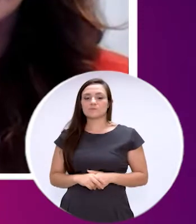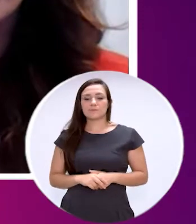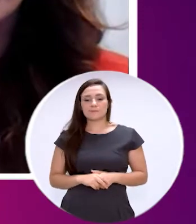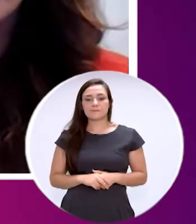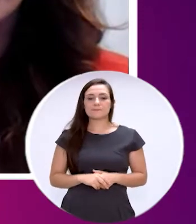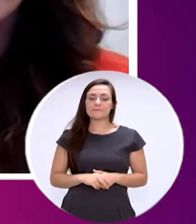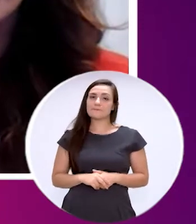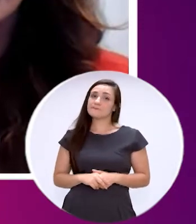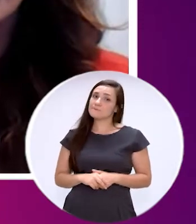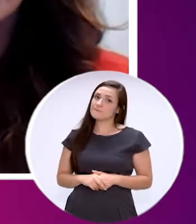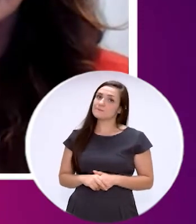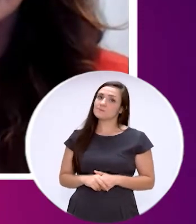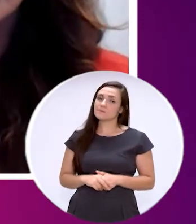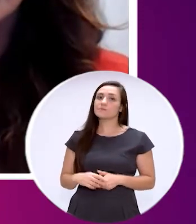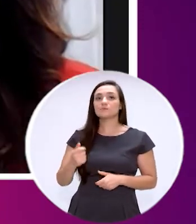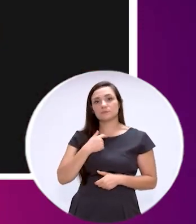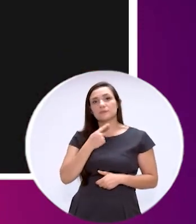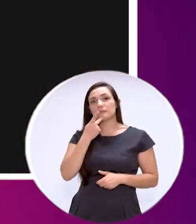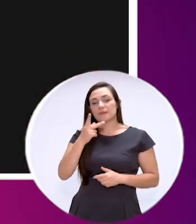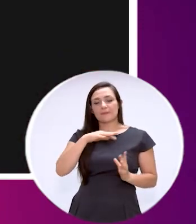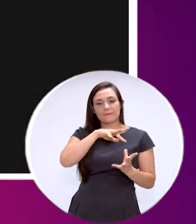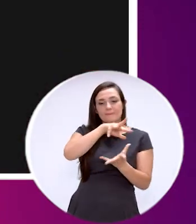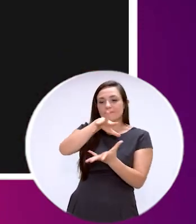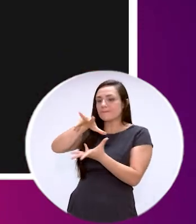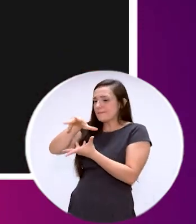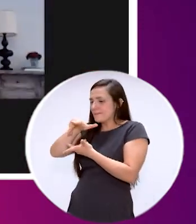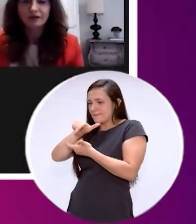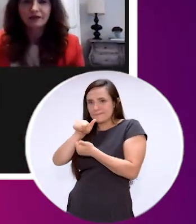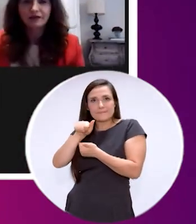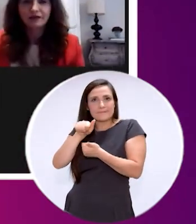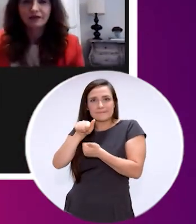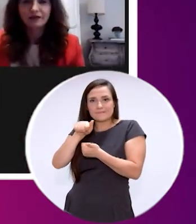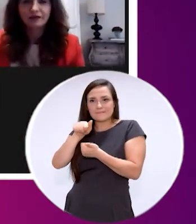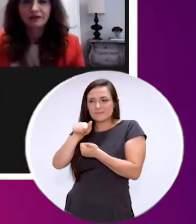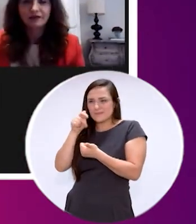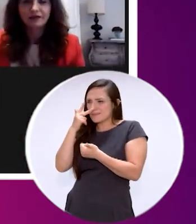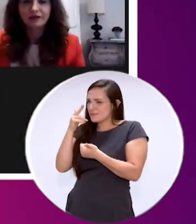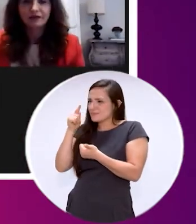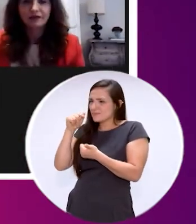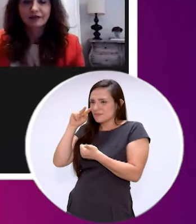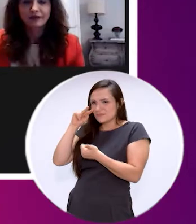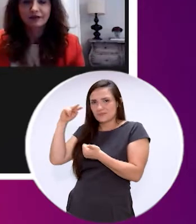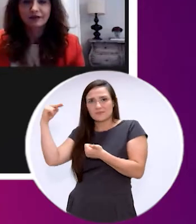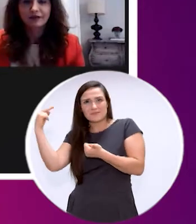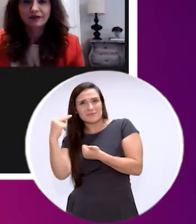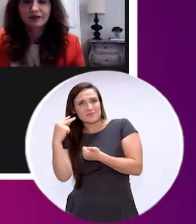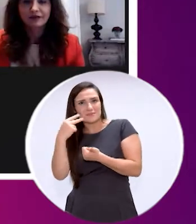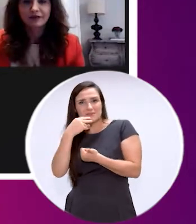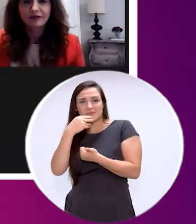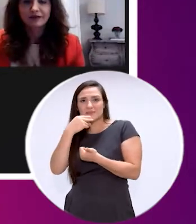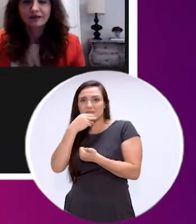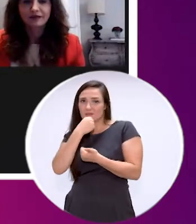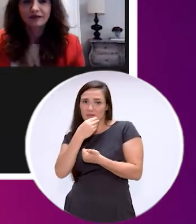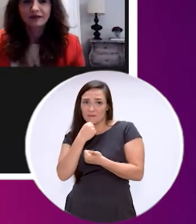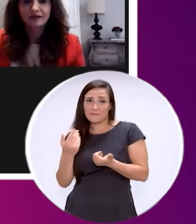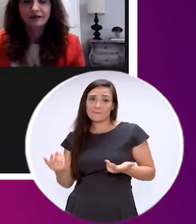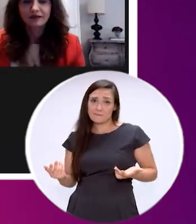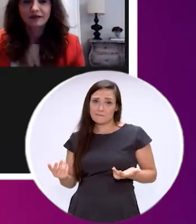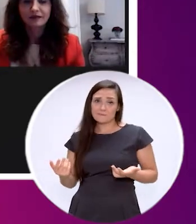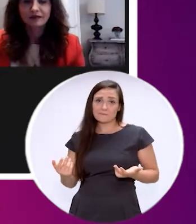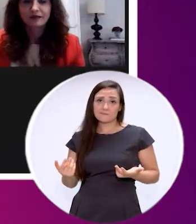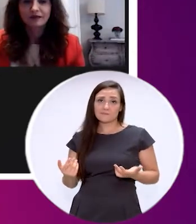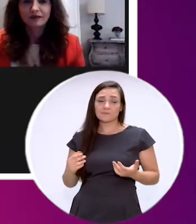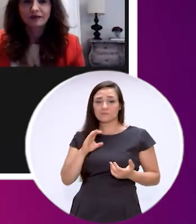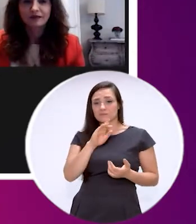dizer que o mundo tem cara de homens. O mundo da maneira que a gente conhece. e Campo Grande, tendo uma mulher que não